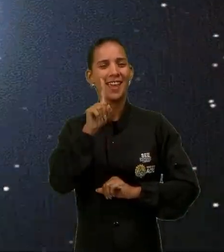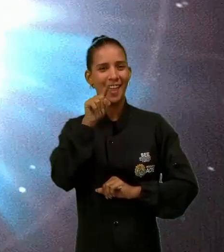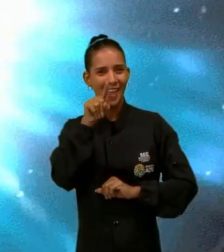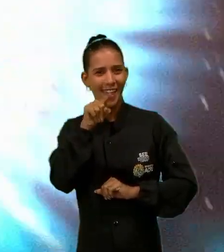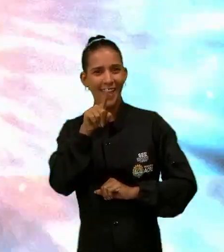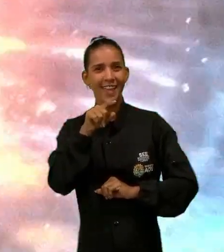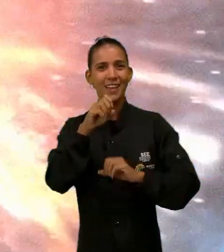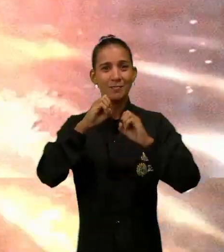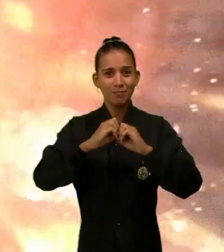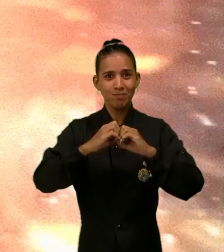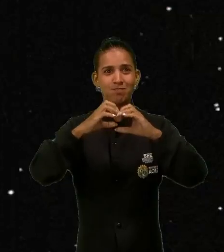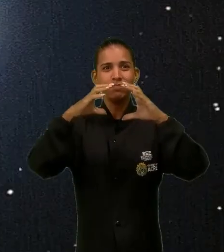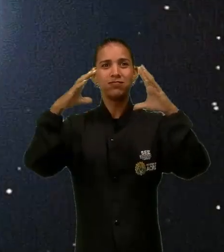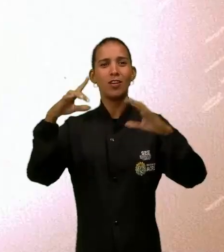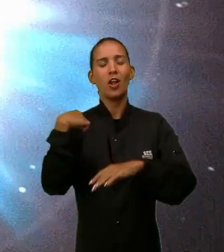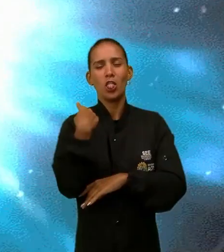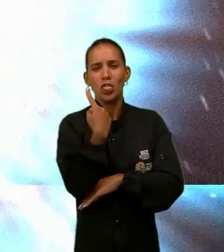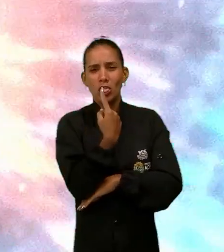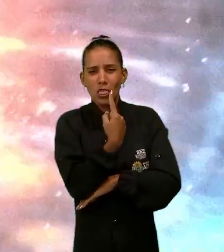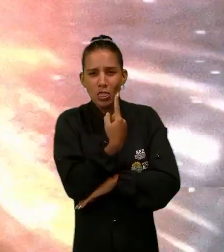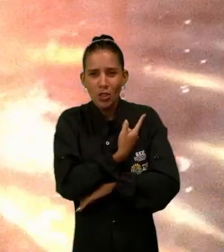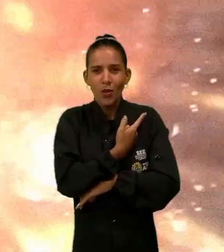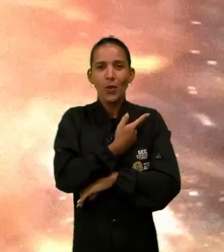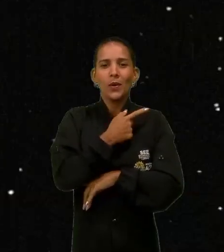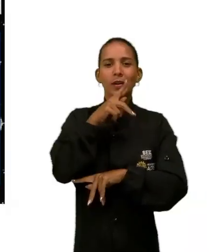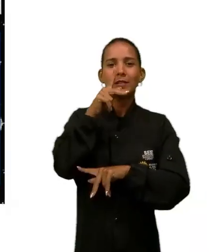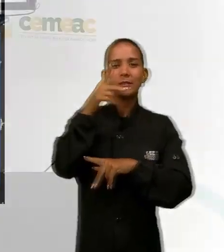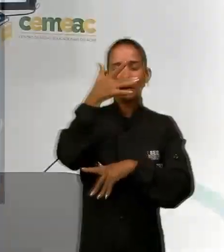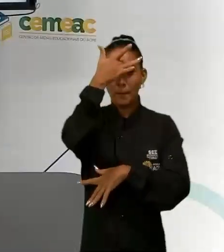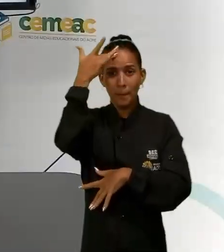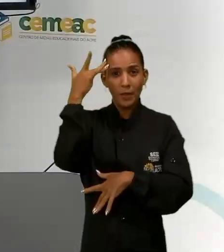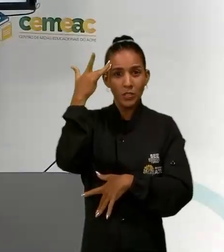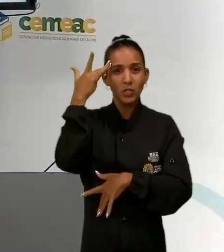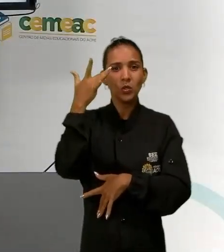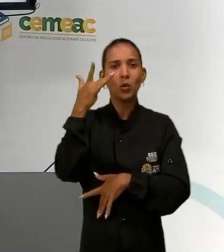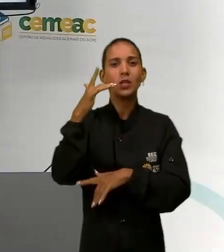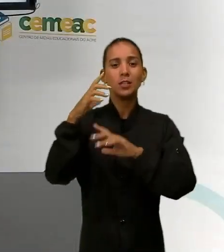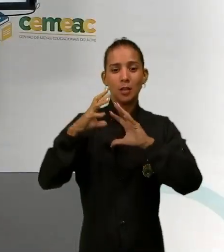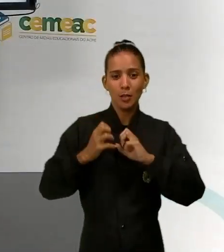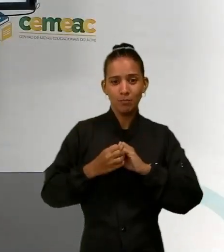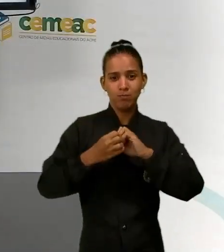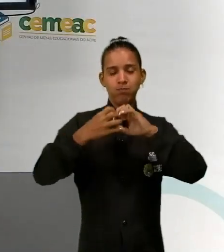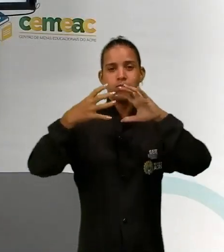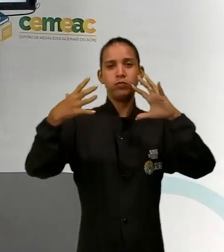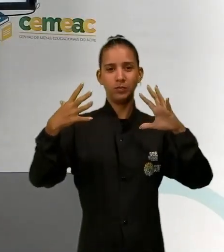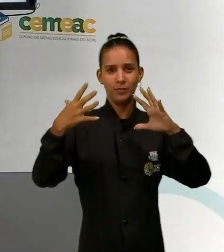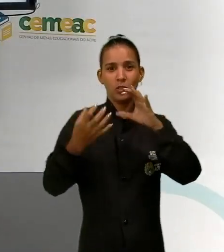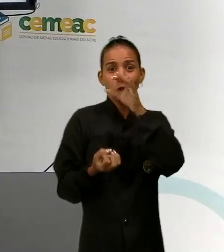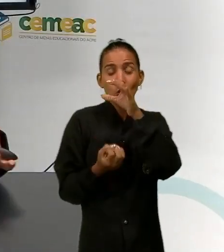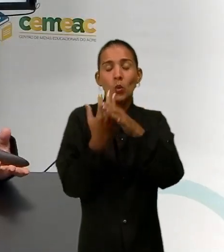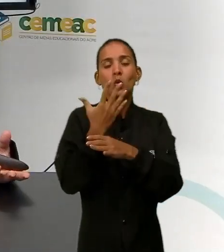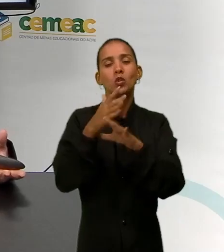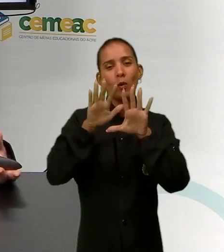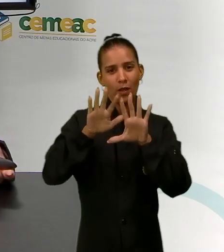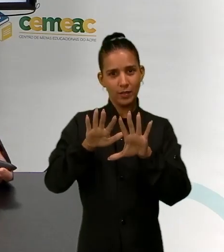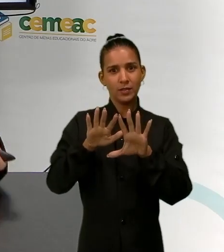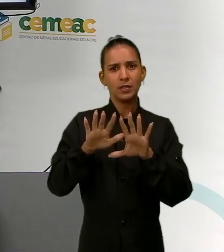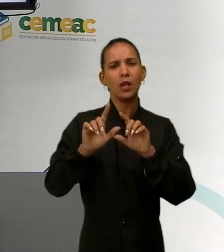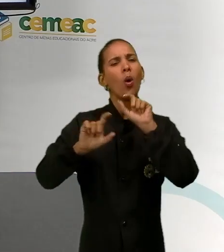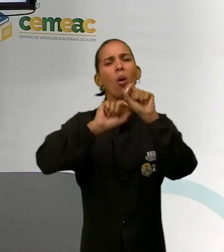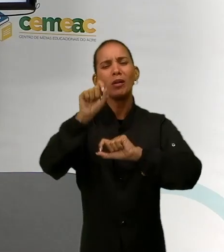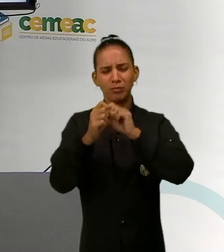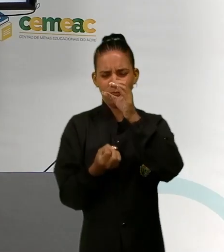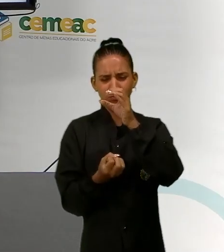Exatamente! Todos nós somos formados ali a partir do grande Big Bang. Então, o que foi o Big Bang, gente?